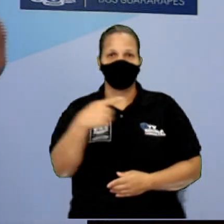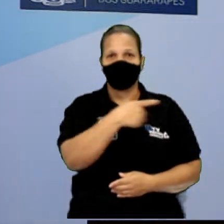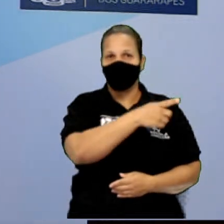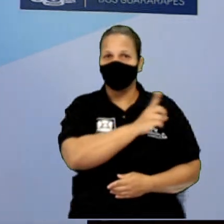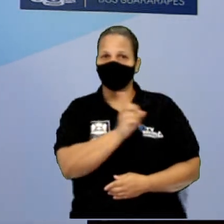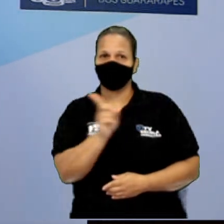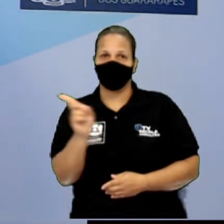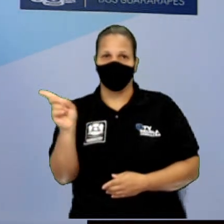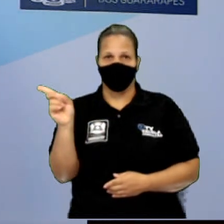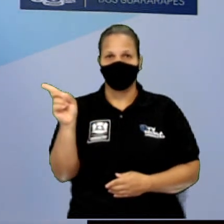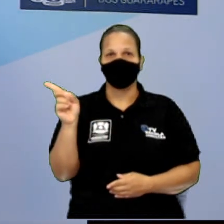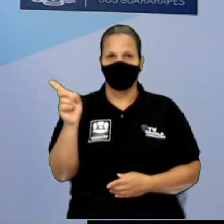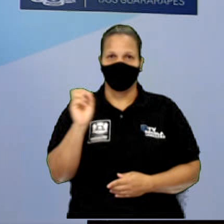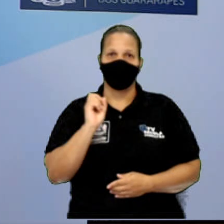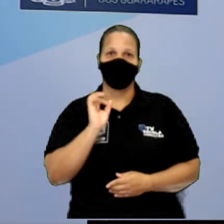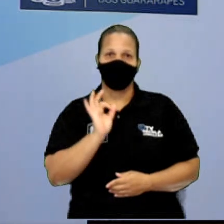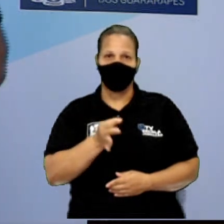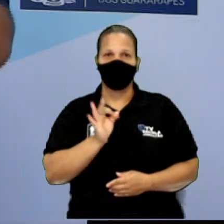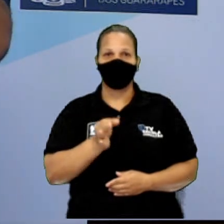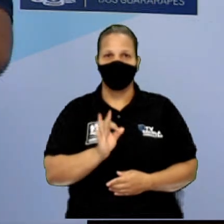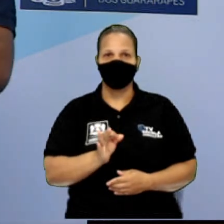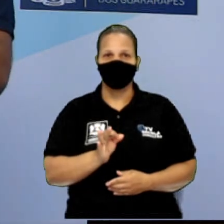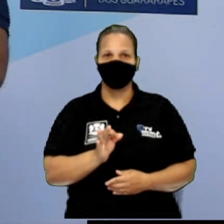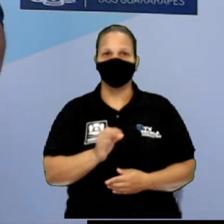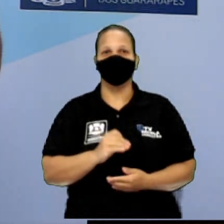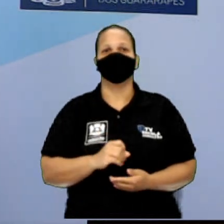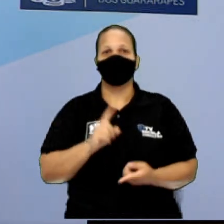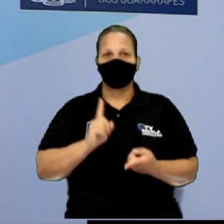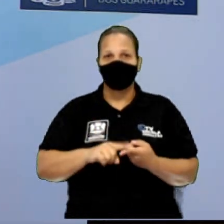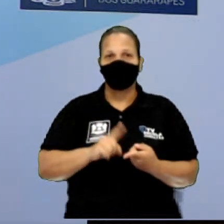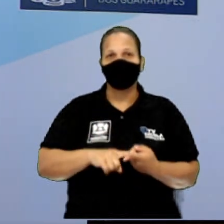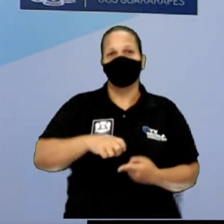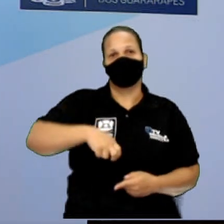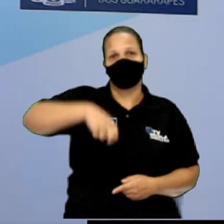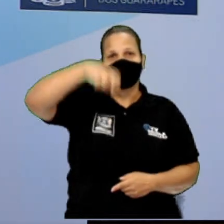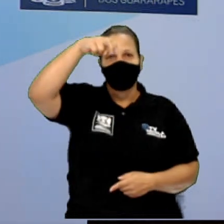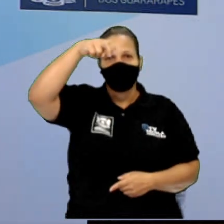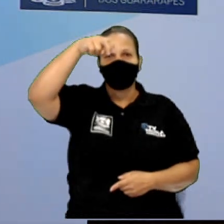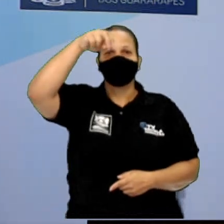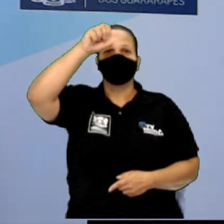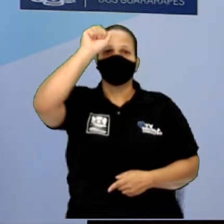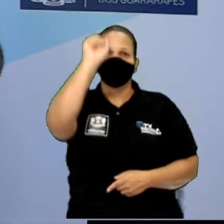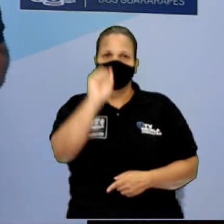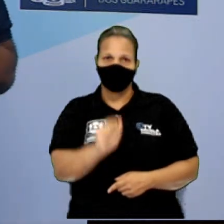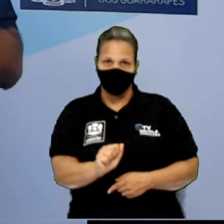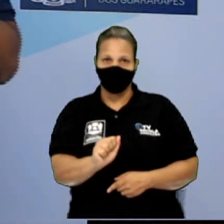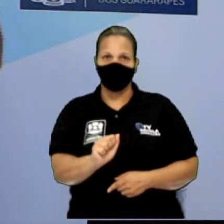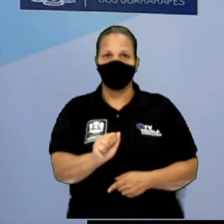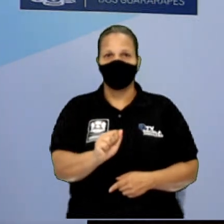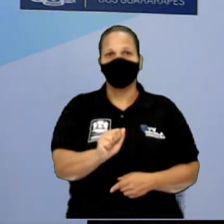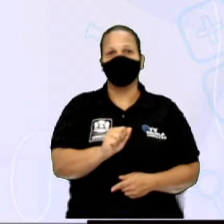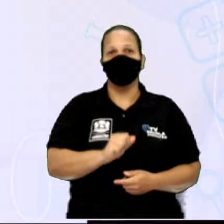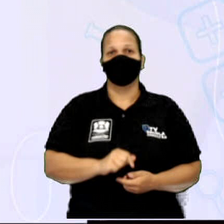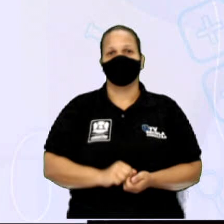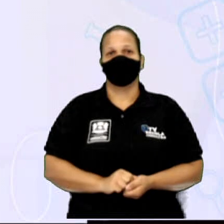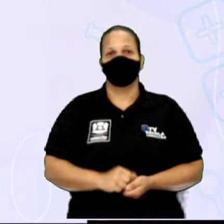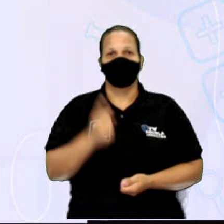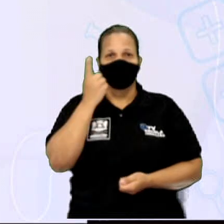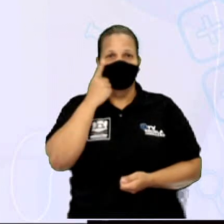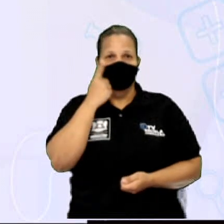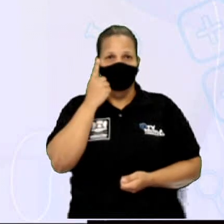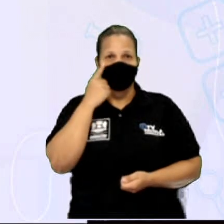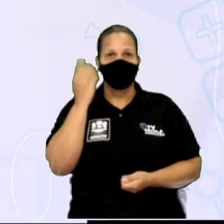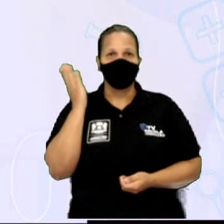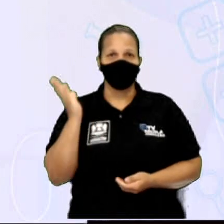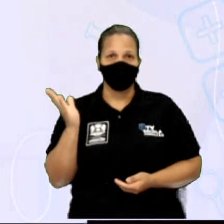também os pontos colaterais, nordeste, sudeste, noroeste e sudoeste. Observa aí na tela, para a